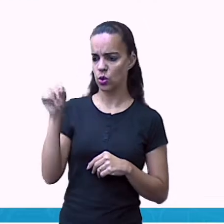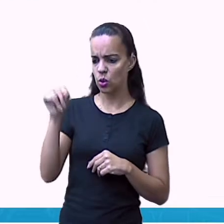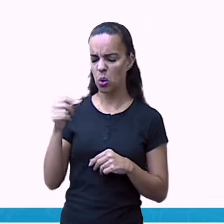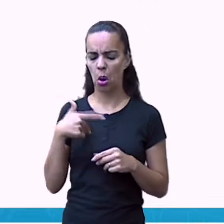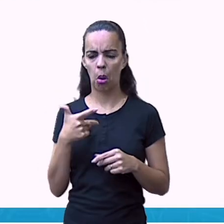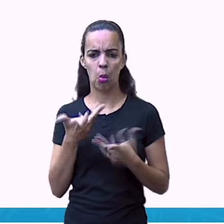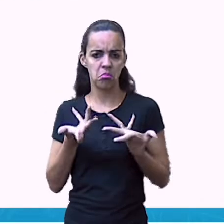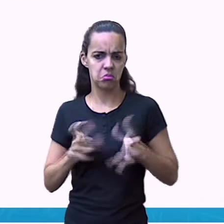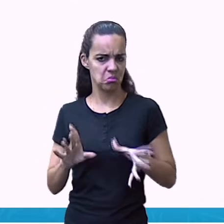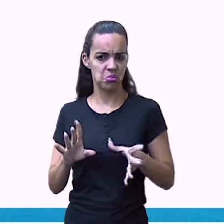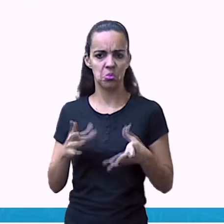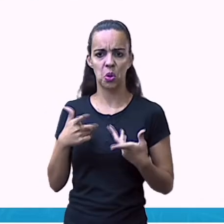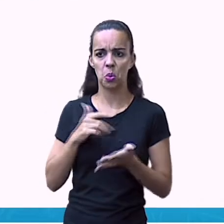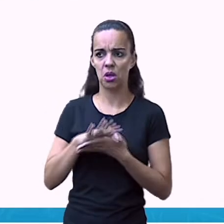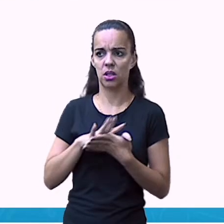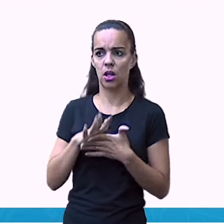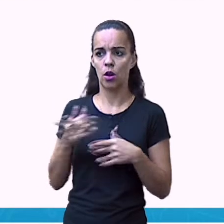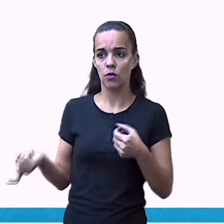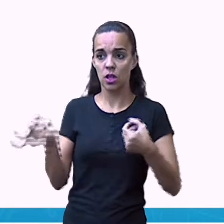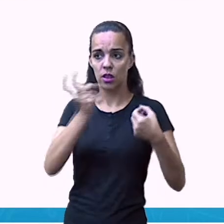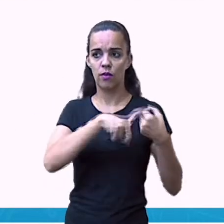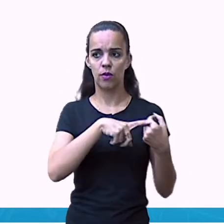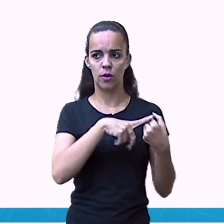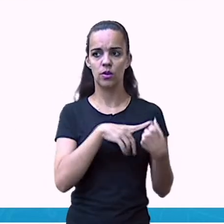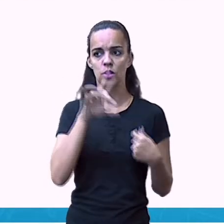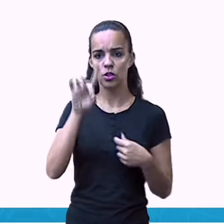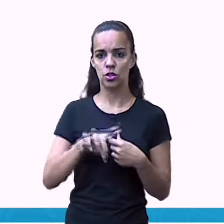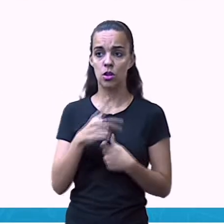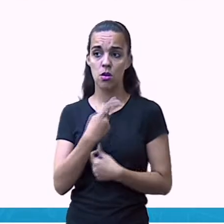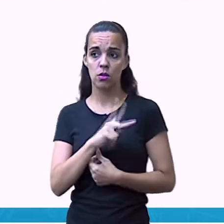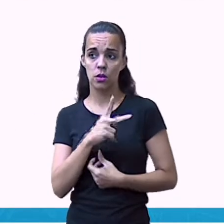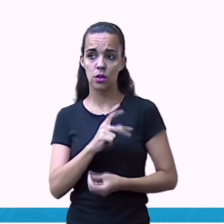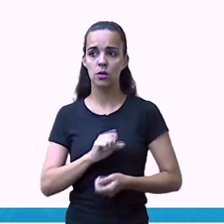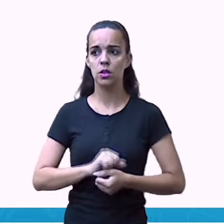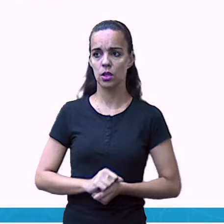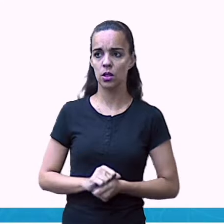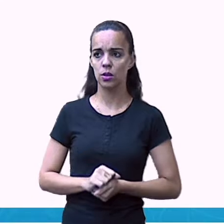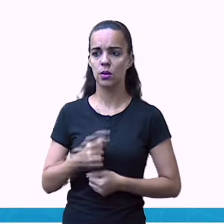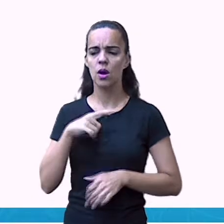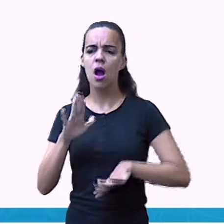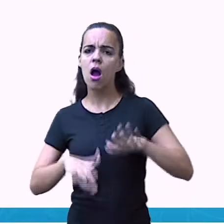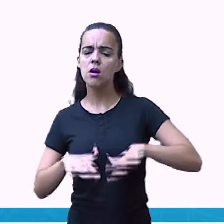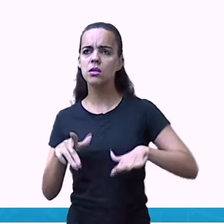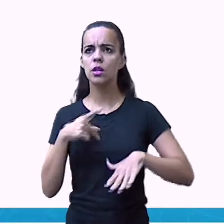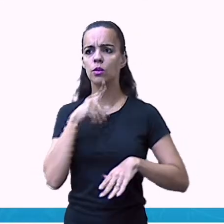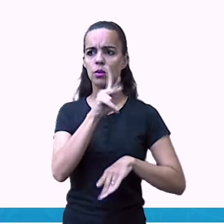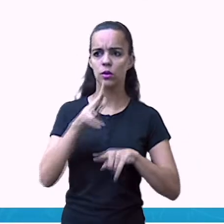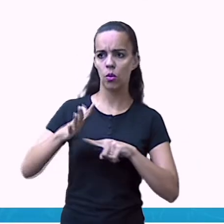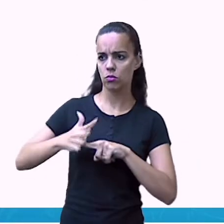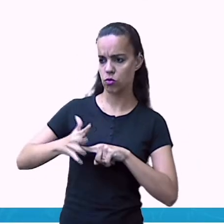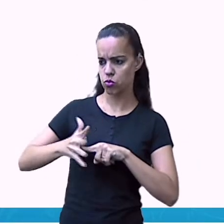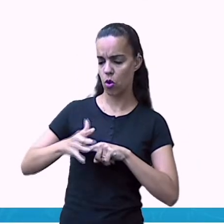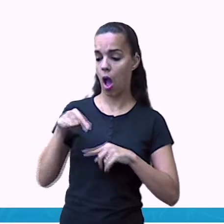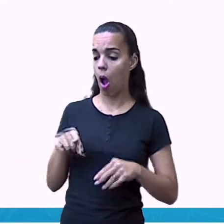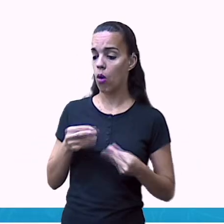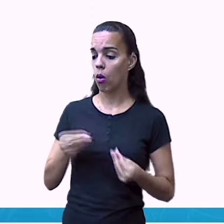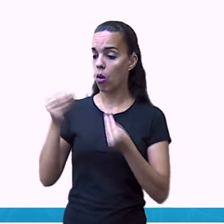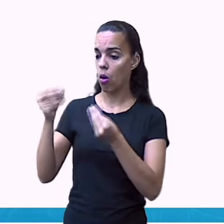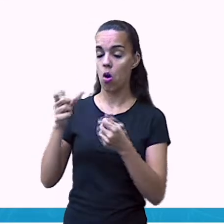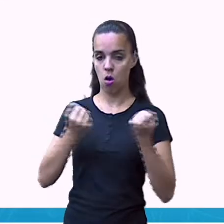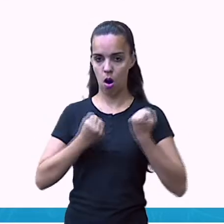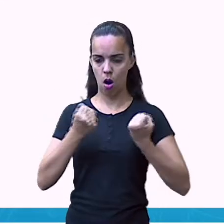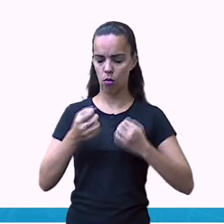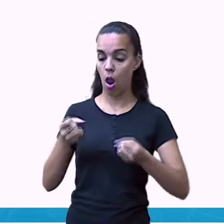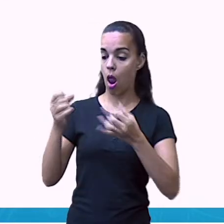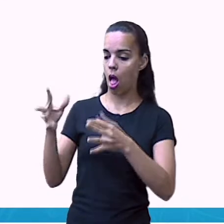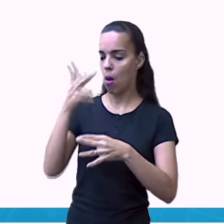não solicitou, você não pediu. Ou então, quando você vai até o mecânico, deixa lá o seu carro e